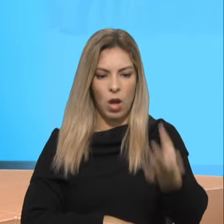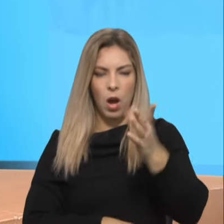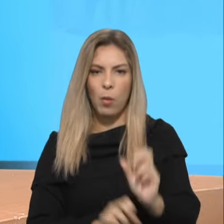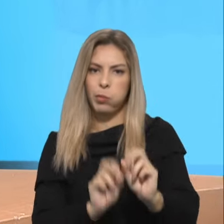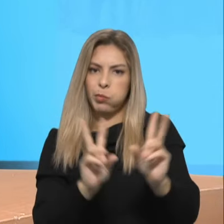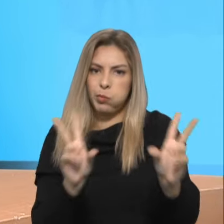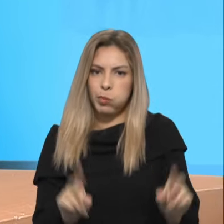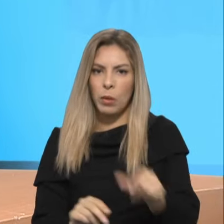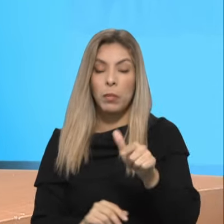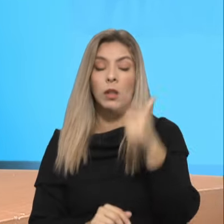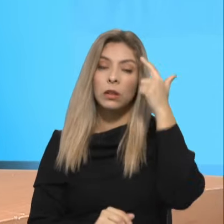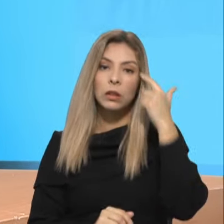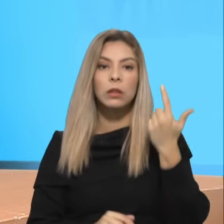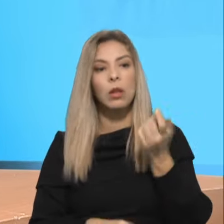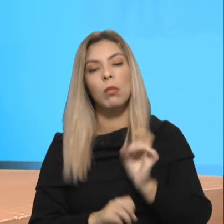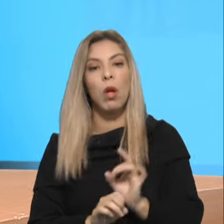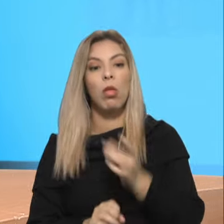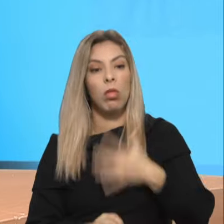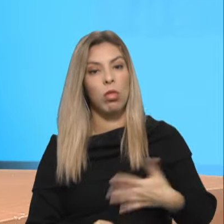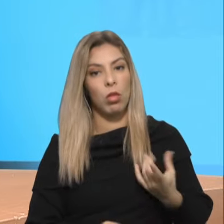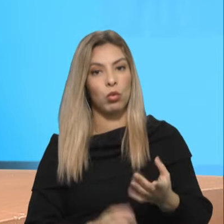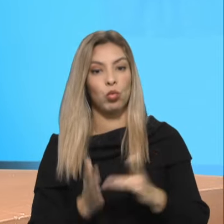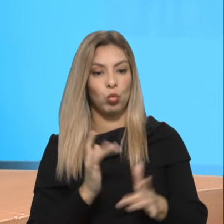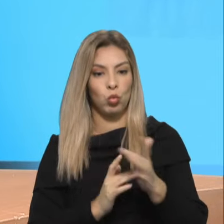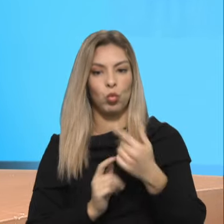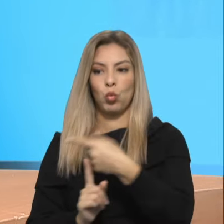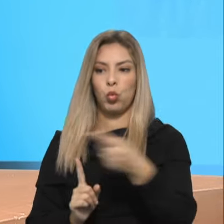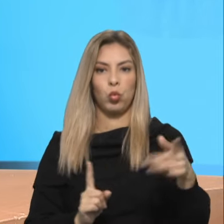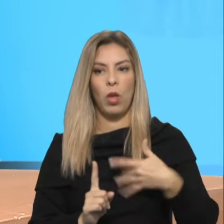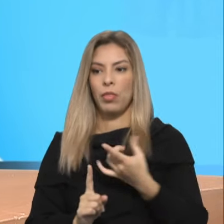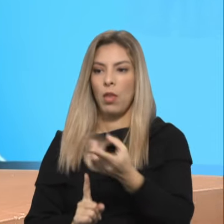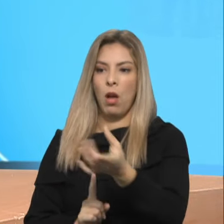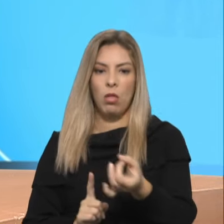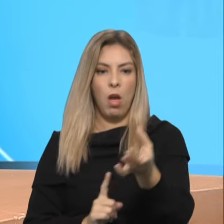mundo da humanidade redimida por Cristo. Então, Duns Scoto faz aqui uma leitura